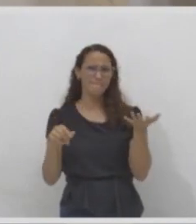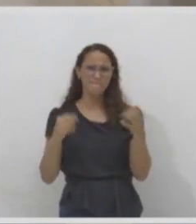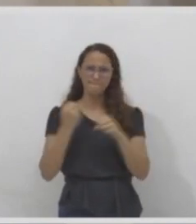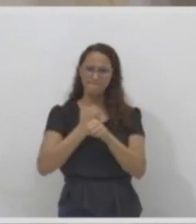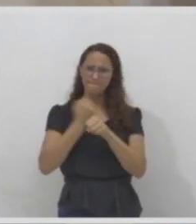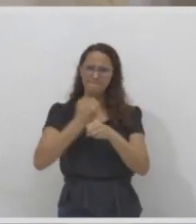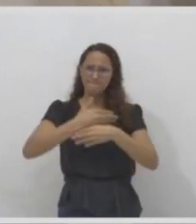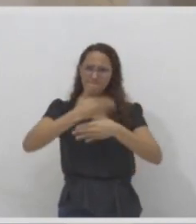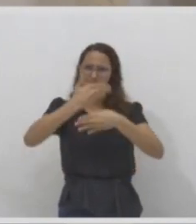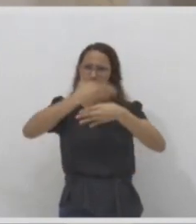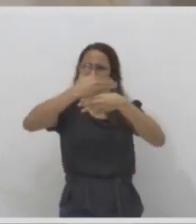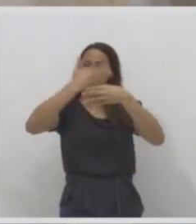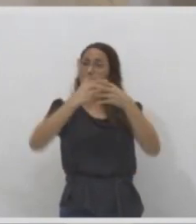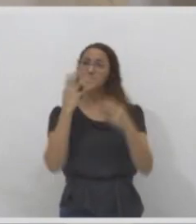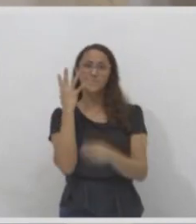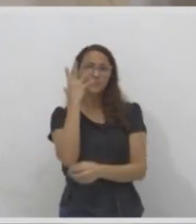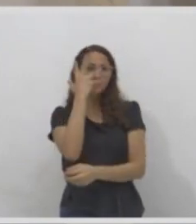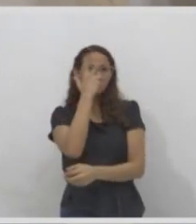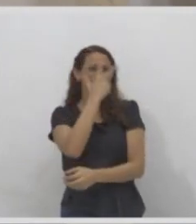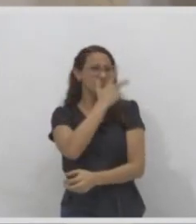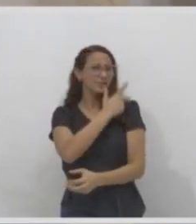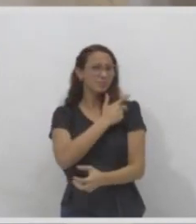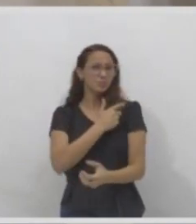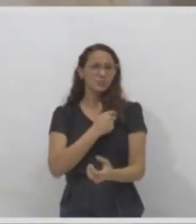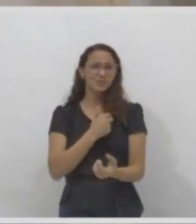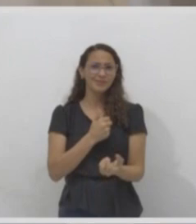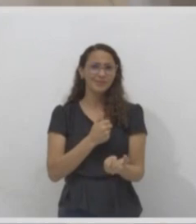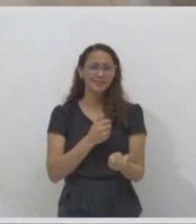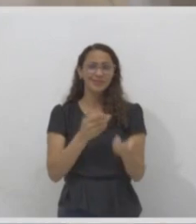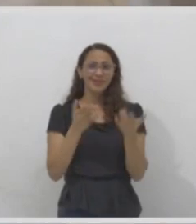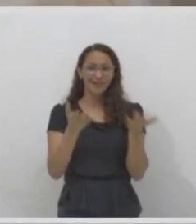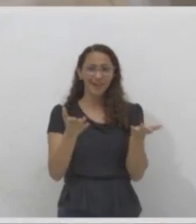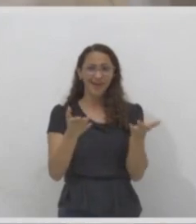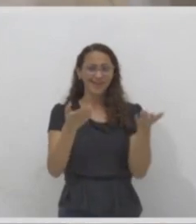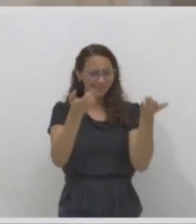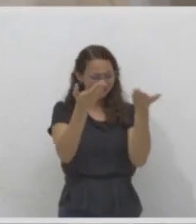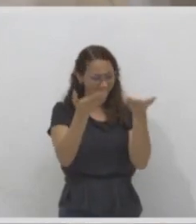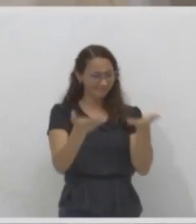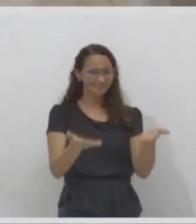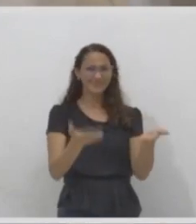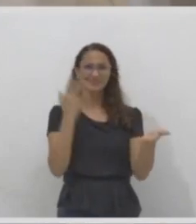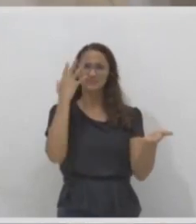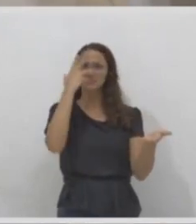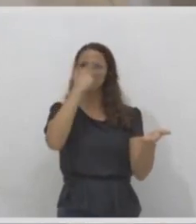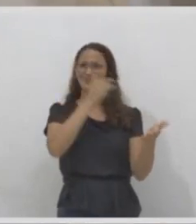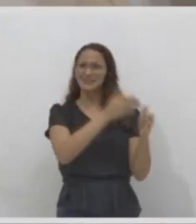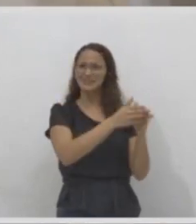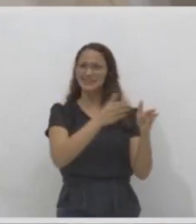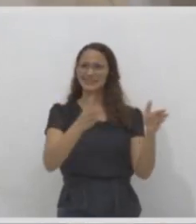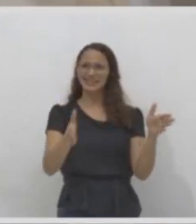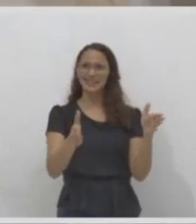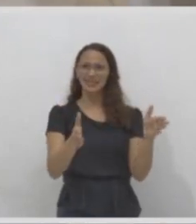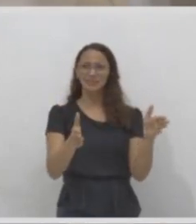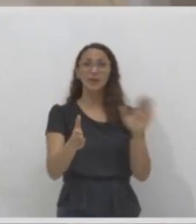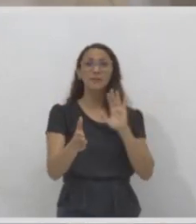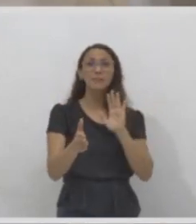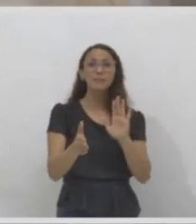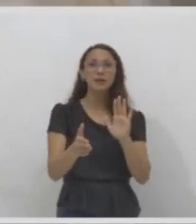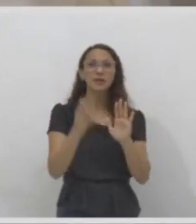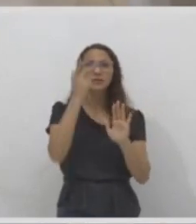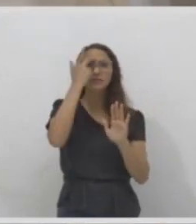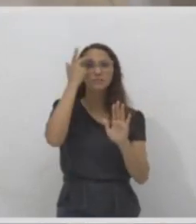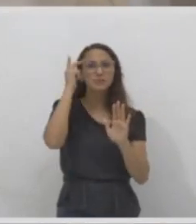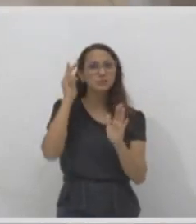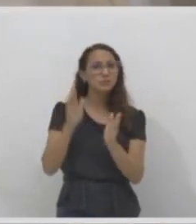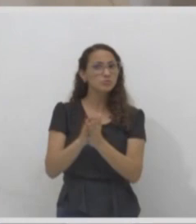eles simplesmente dão voz a essa parte da história da Belle Époque. Né? Os mais pobres, eles